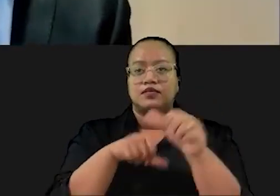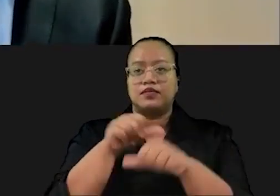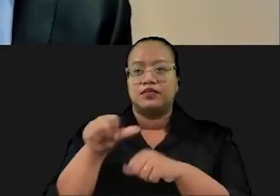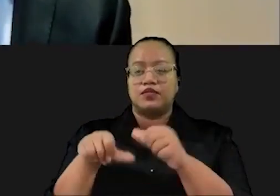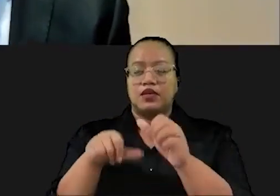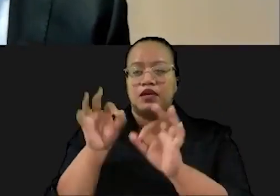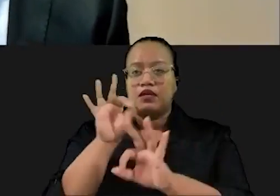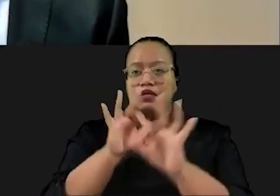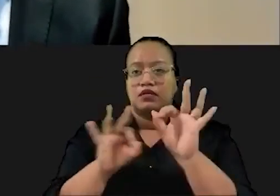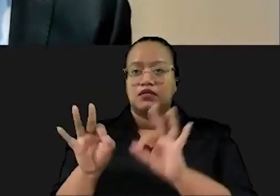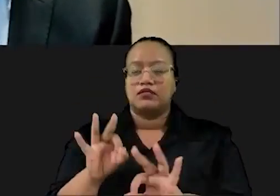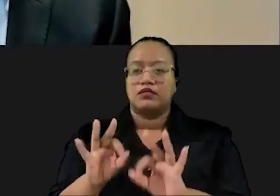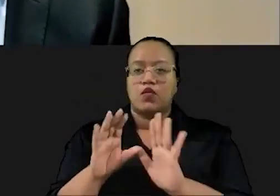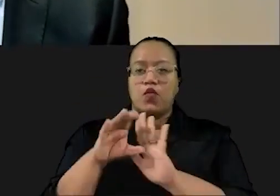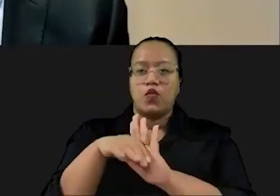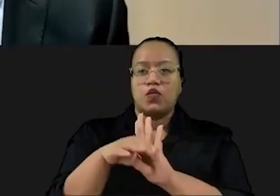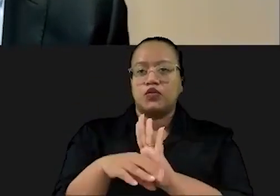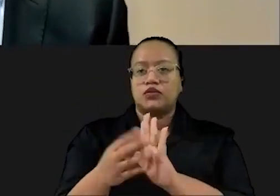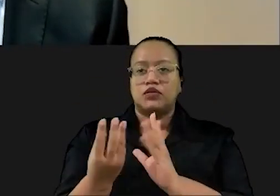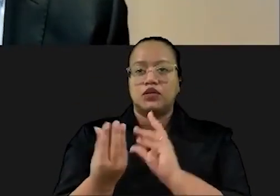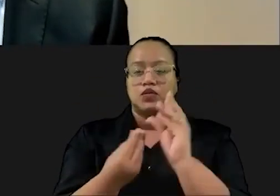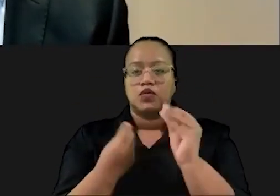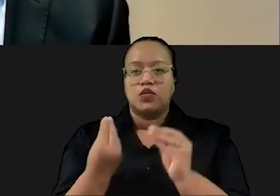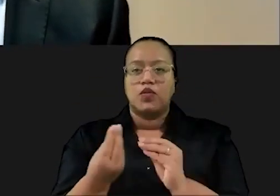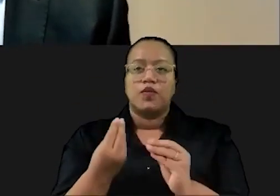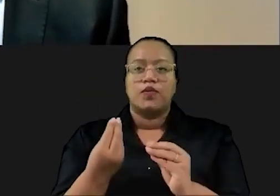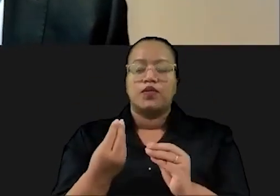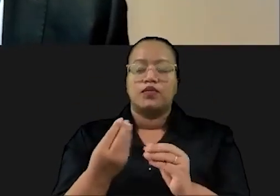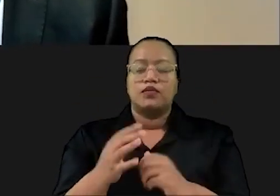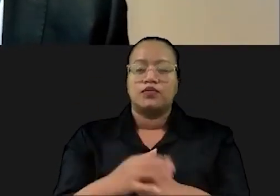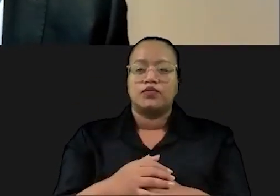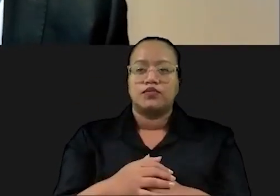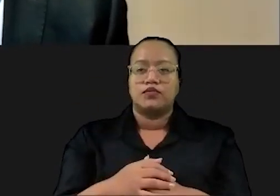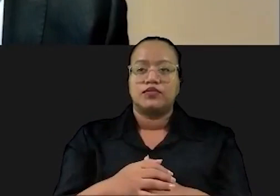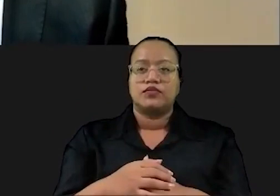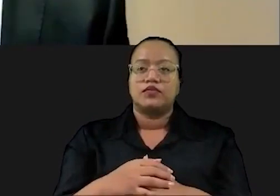ideia conceitual, que é a ideia de processo de trabalho, né?